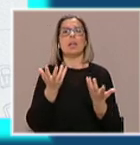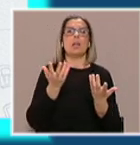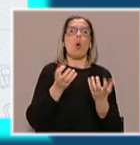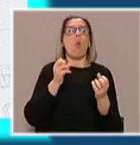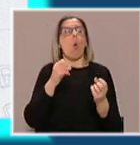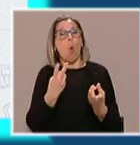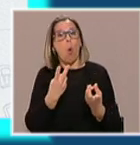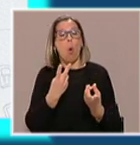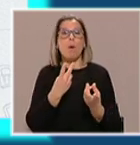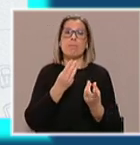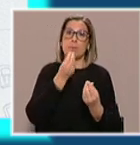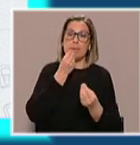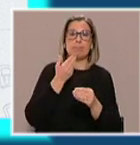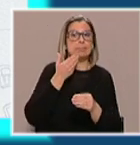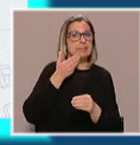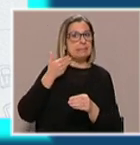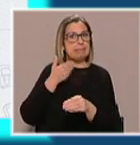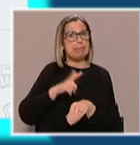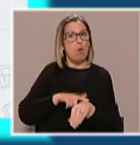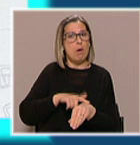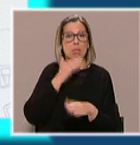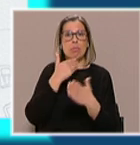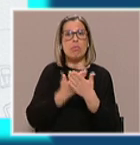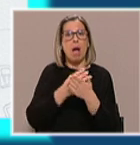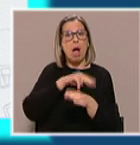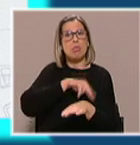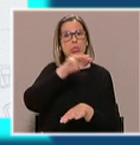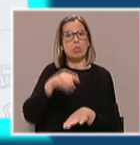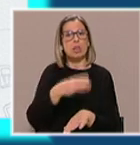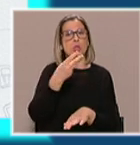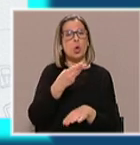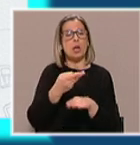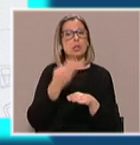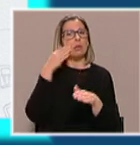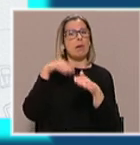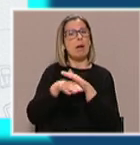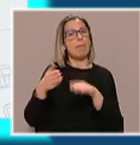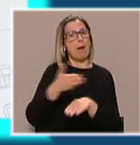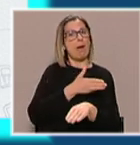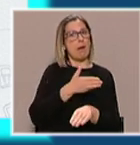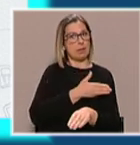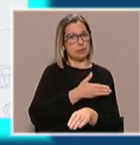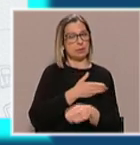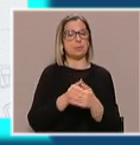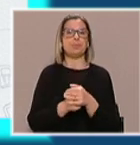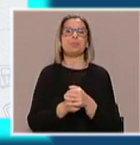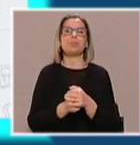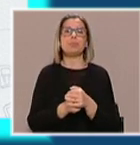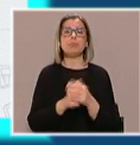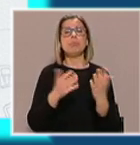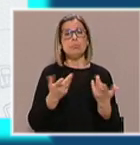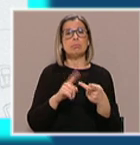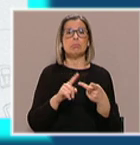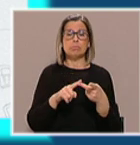ou então executá-la num timing que permita a digestão completa antes de dormir.